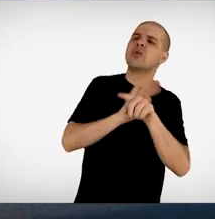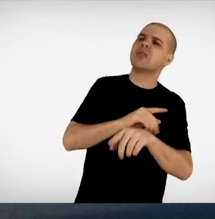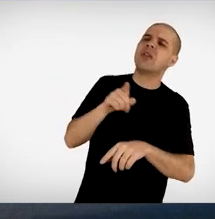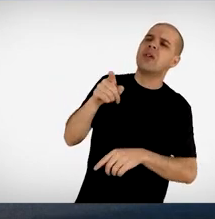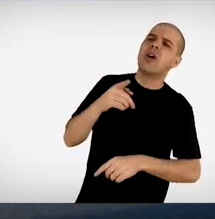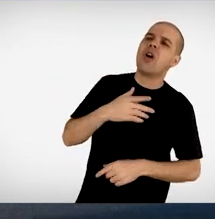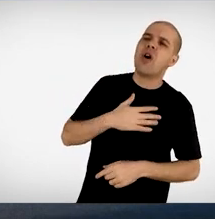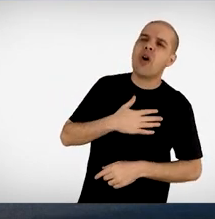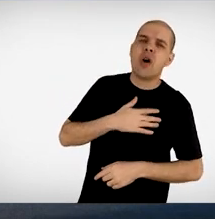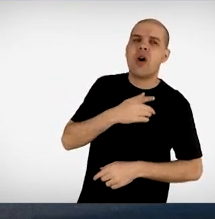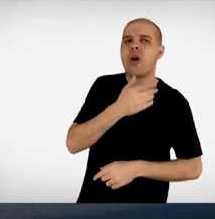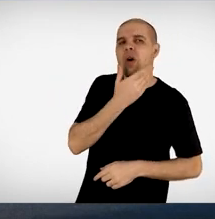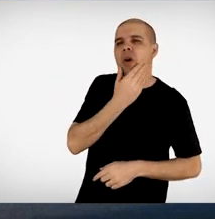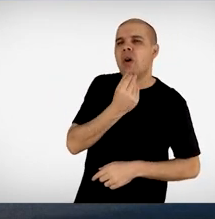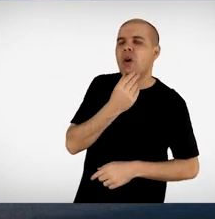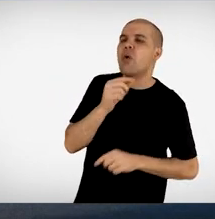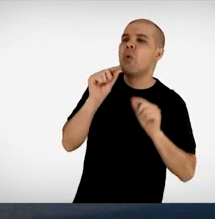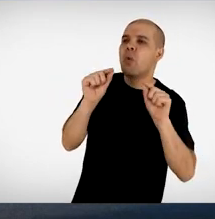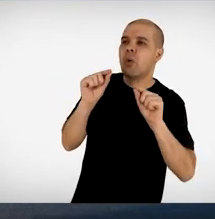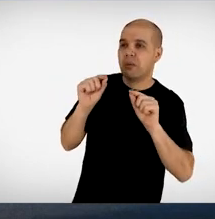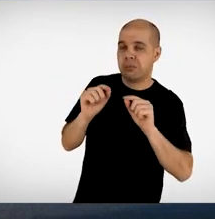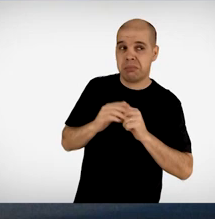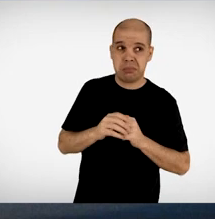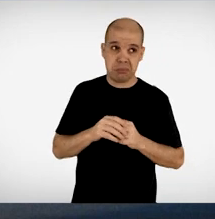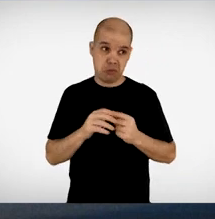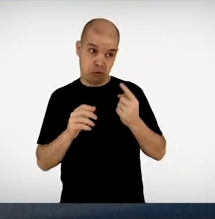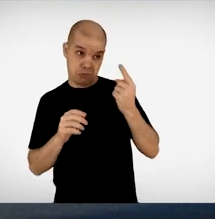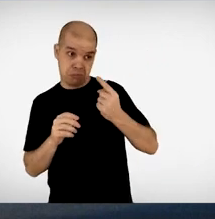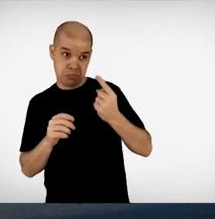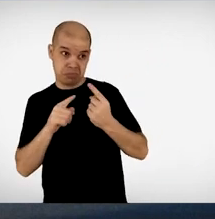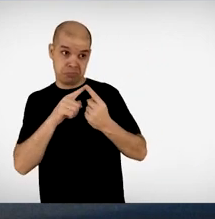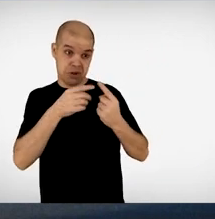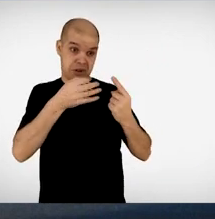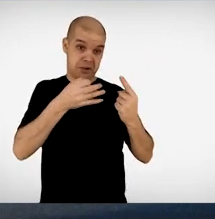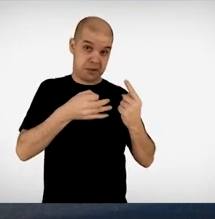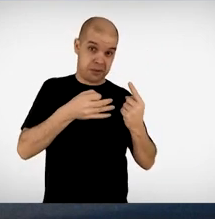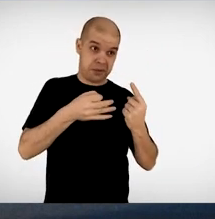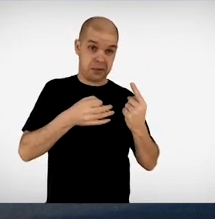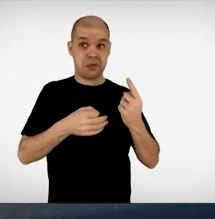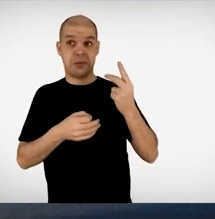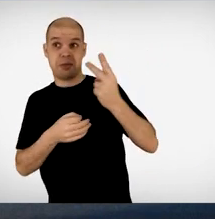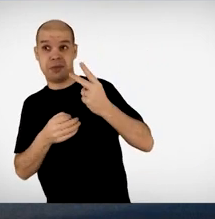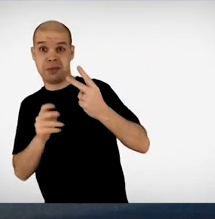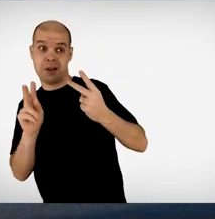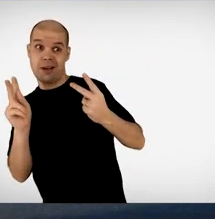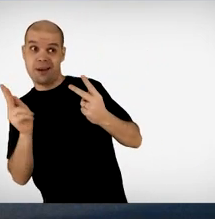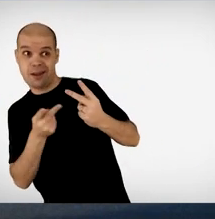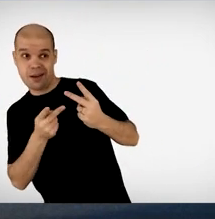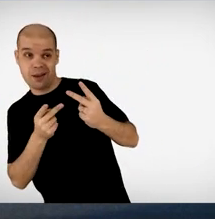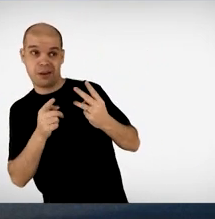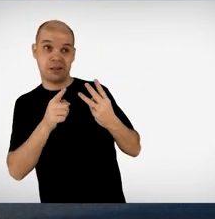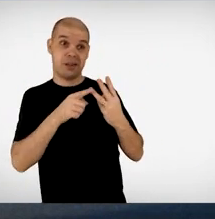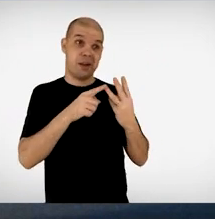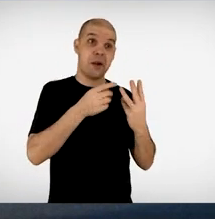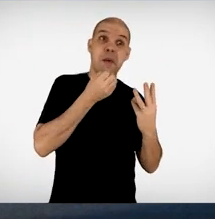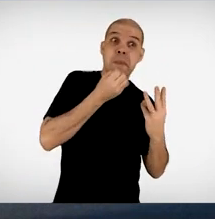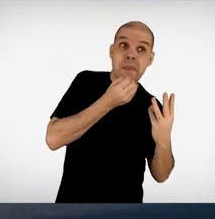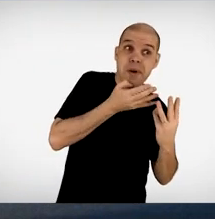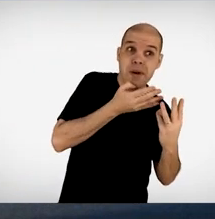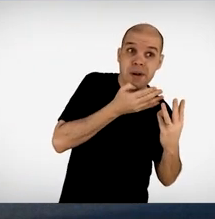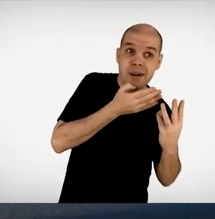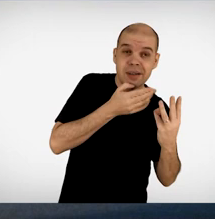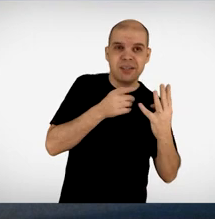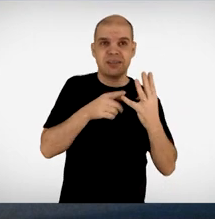anterior. E eu acho que é isso que a Julie fez, é isso que a gente faz com 20 e tantos anos. Você fala, não deu certo com esse, tem que